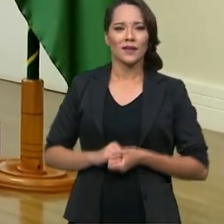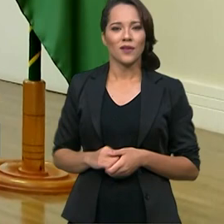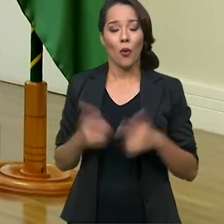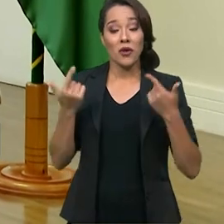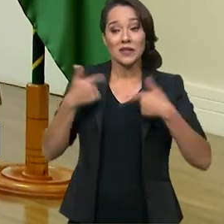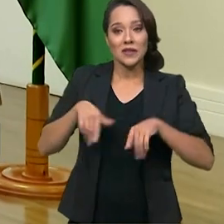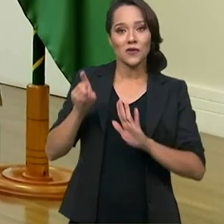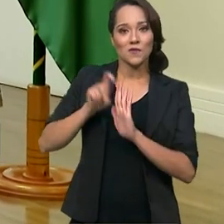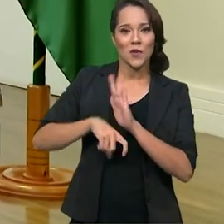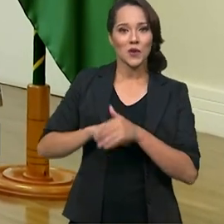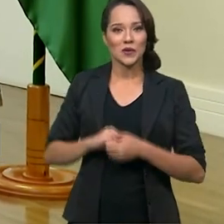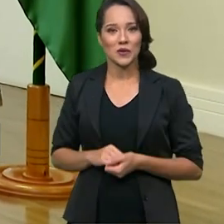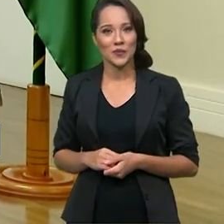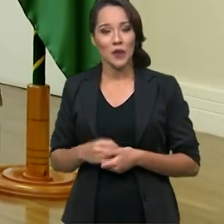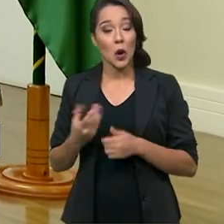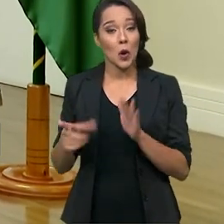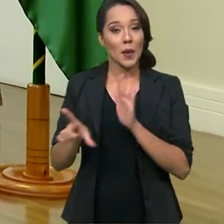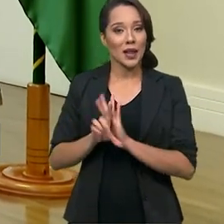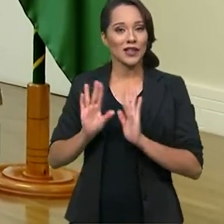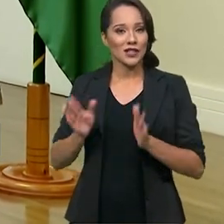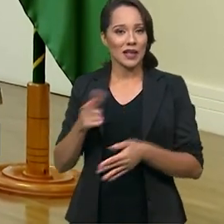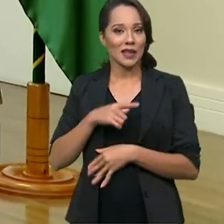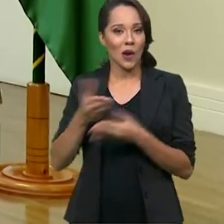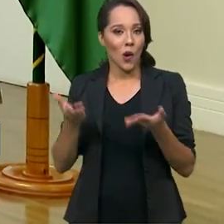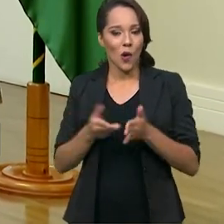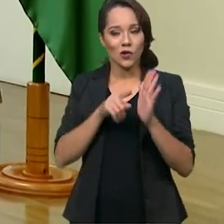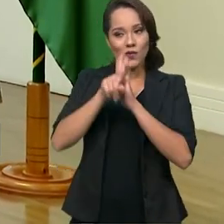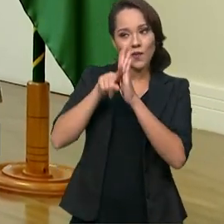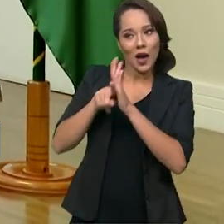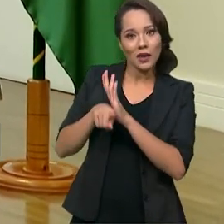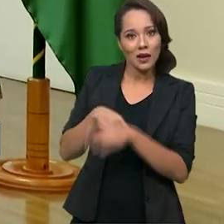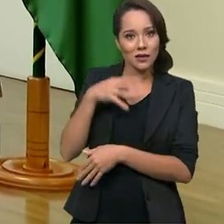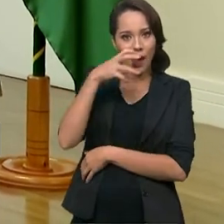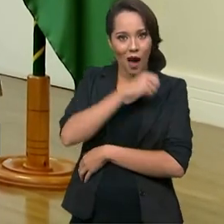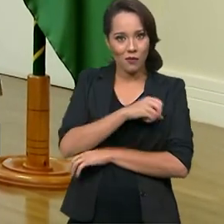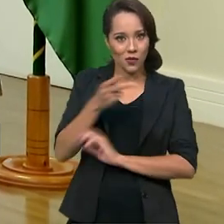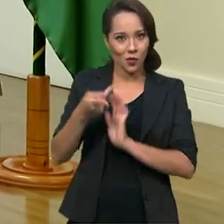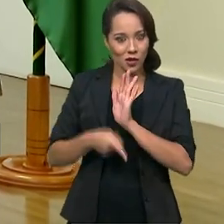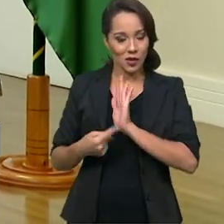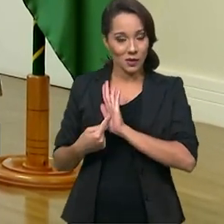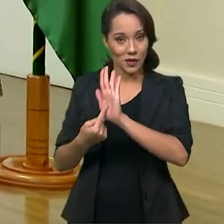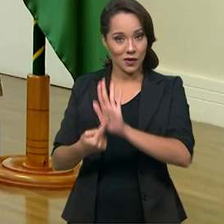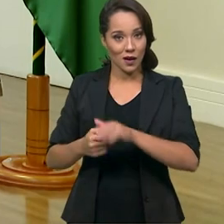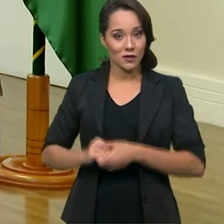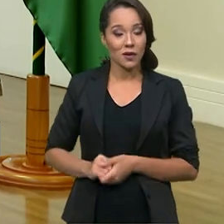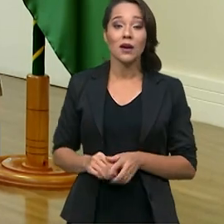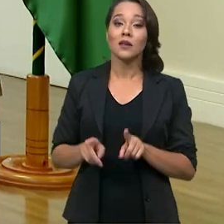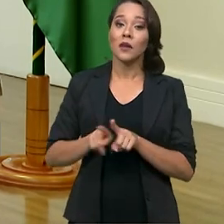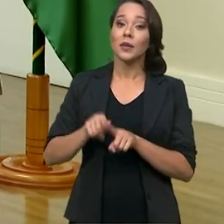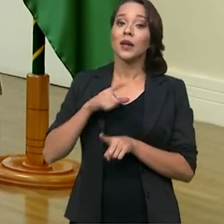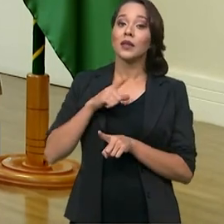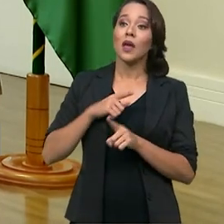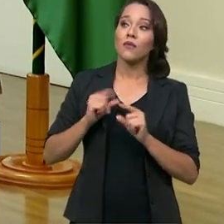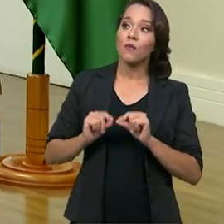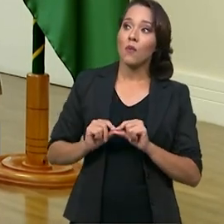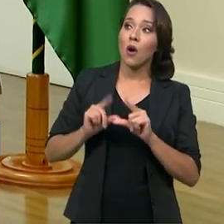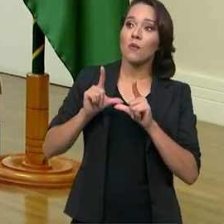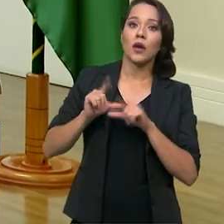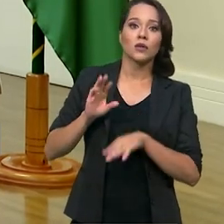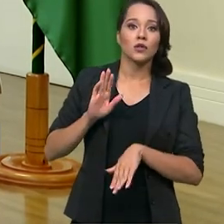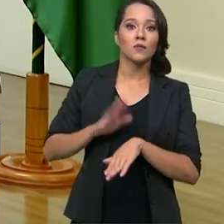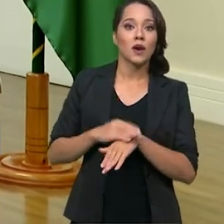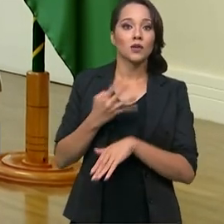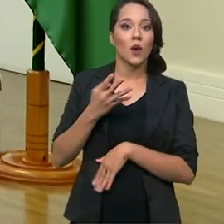Então, como a lei já funciona, já tem hoje uma análise muito rápida dos projetos apresentados, nós tivemos um aumento de mais